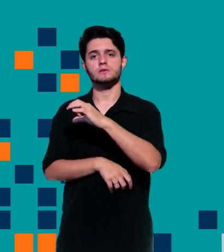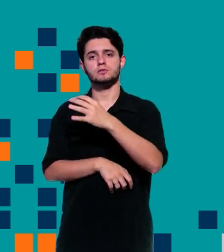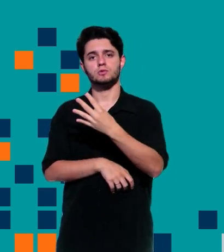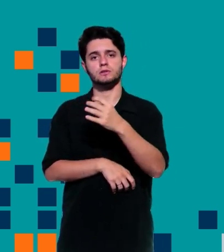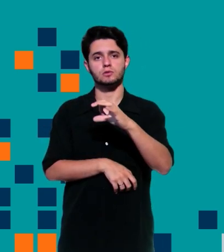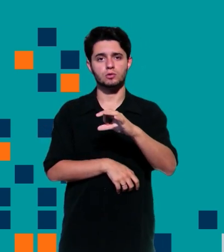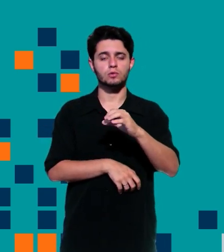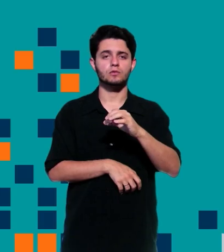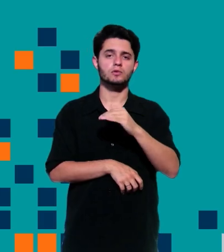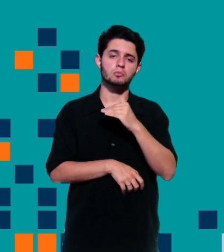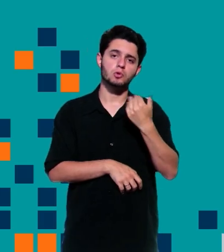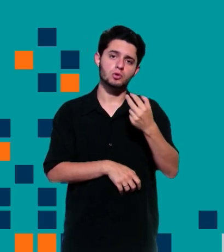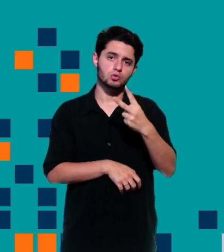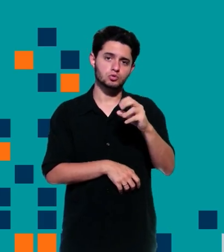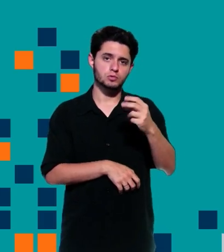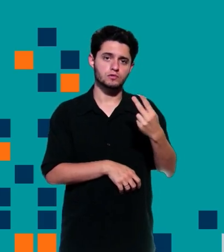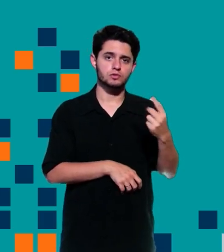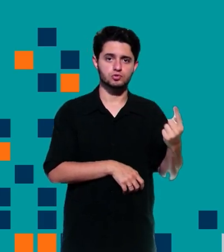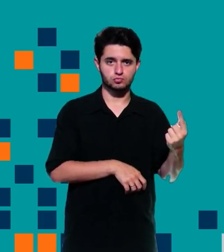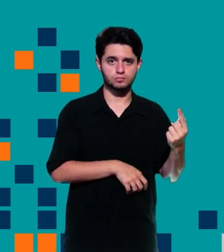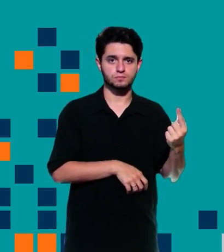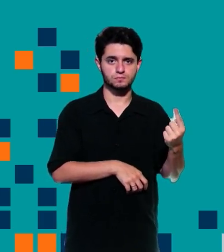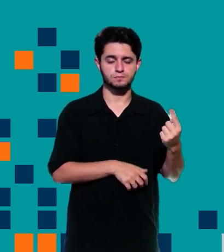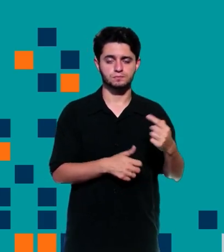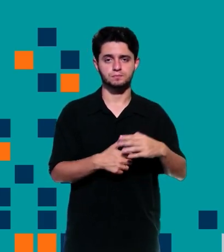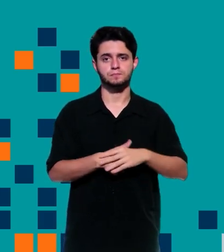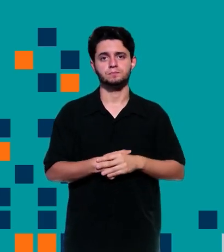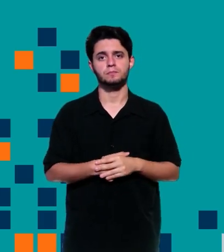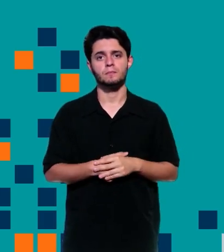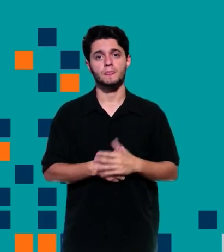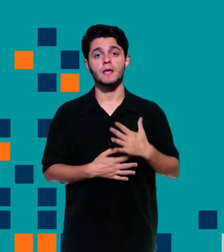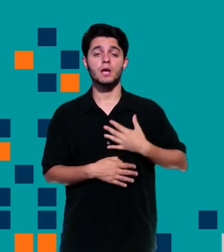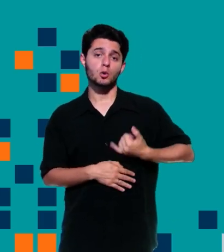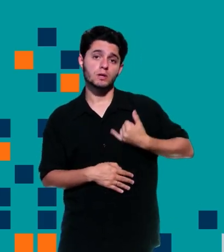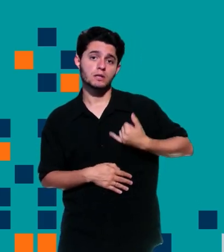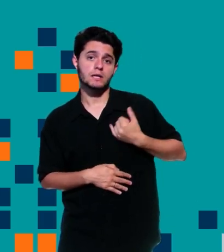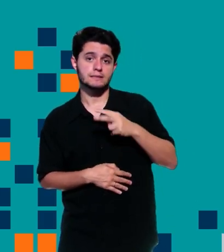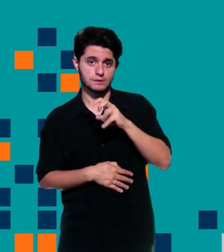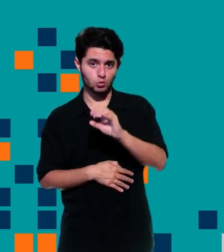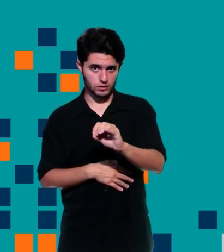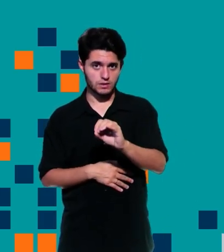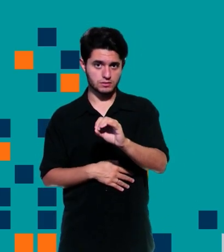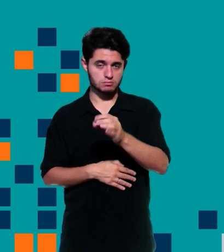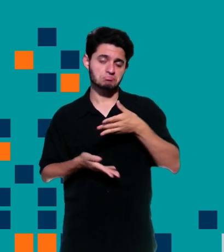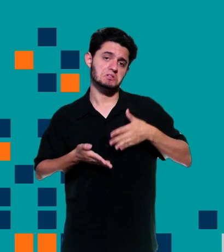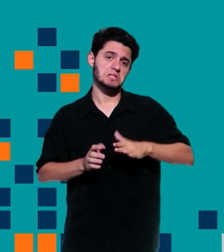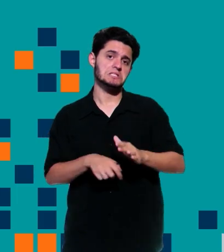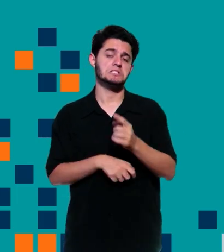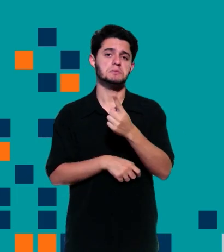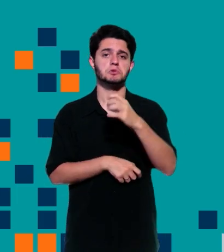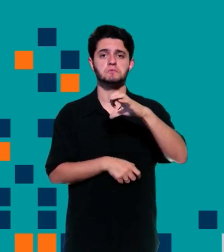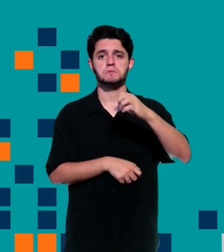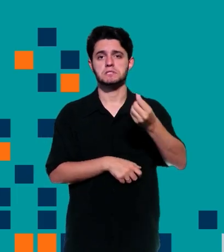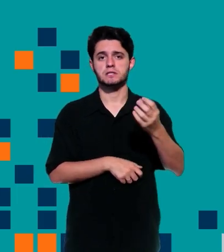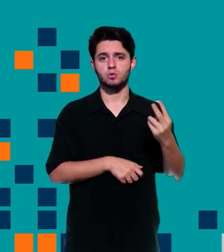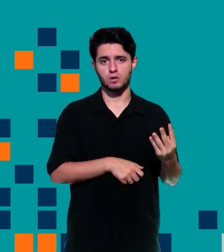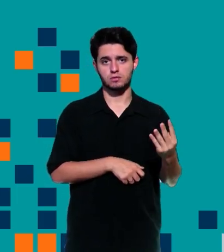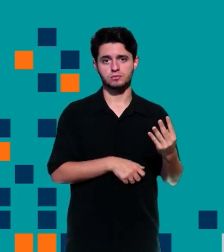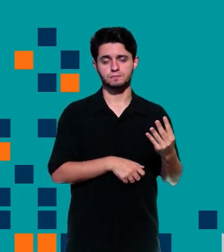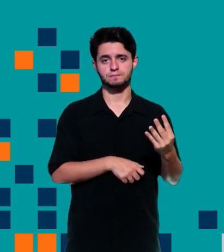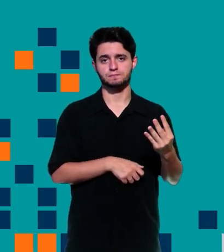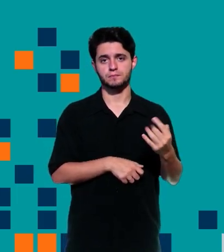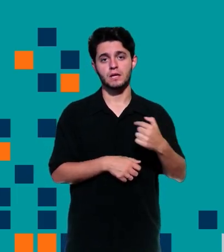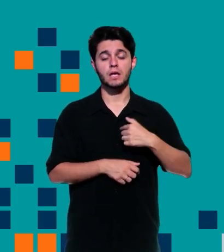meu avô. E eu estou aí, nasci em 74, estou com 50 anos, e